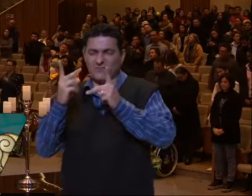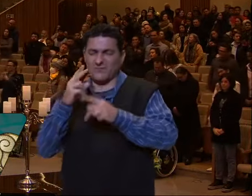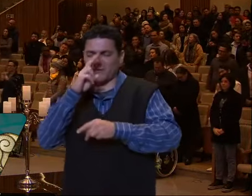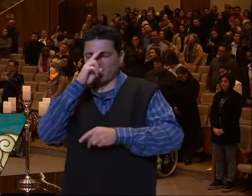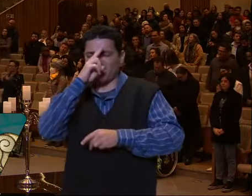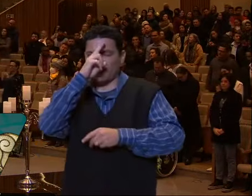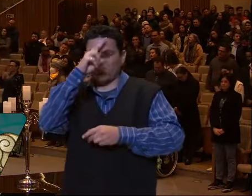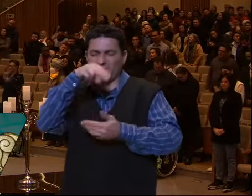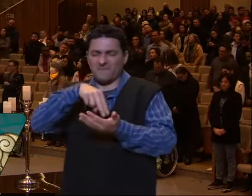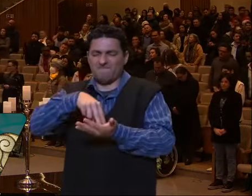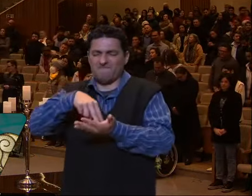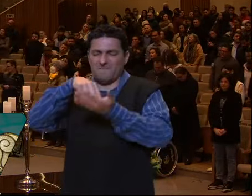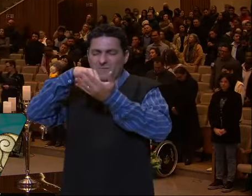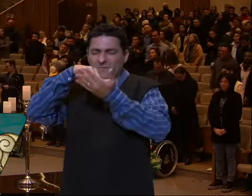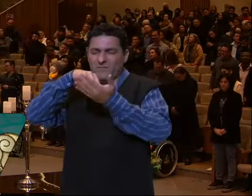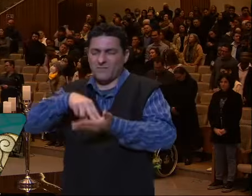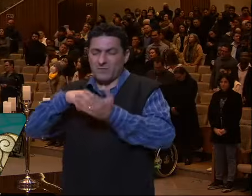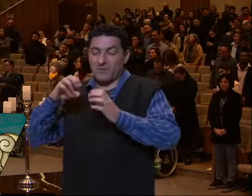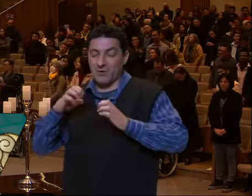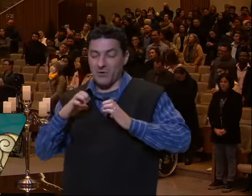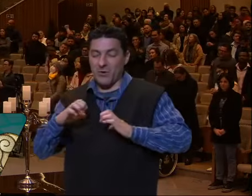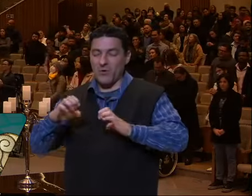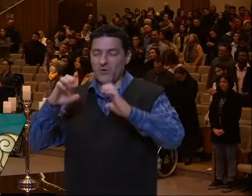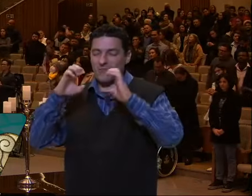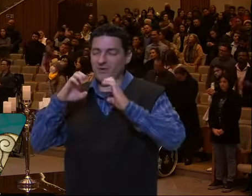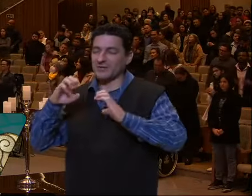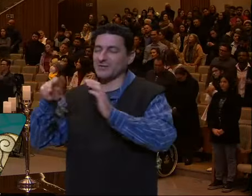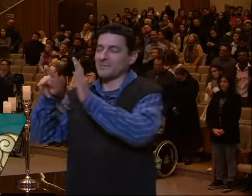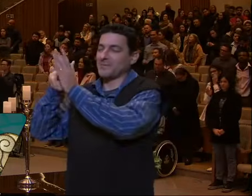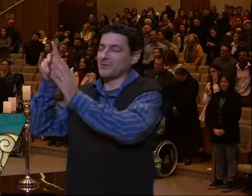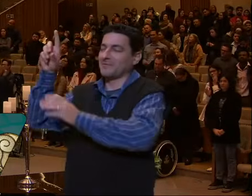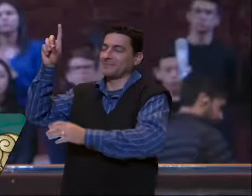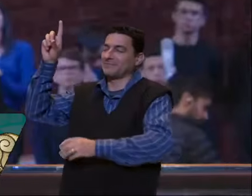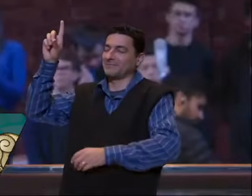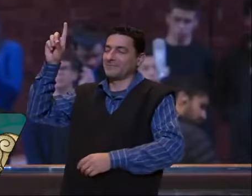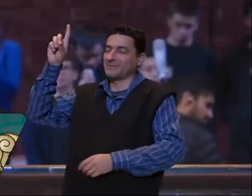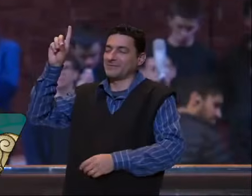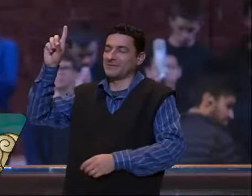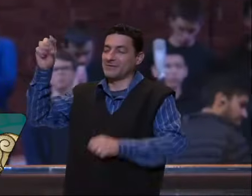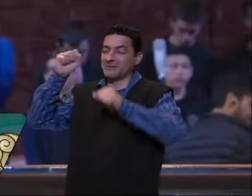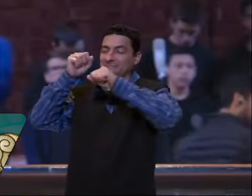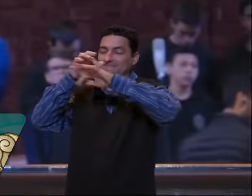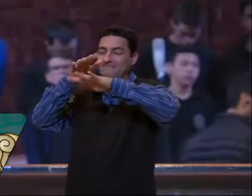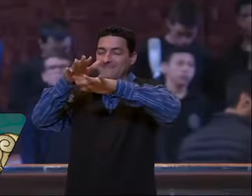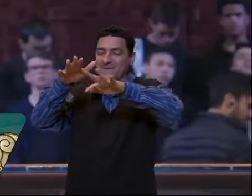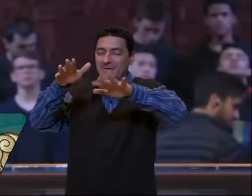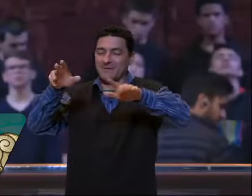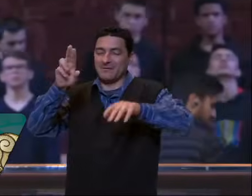maravilhosa, o poder do Evangelho de Deus. Faz assim, Senhor, em